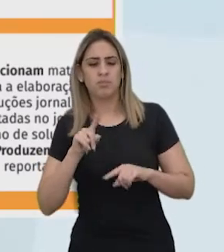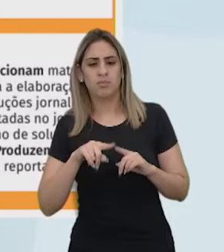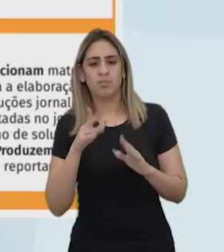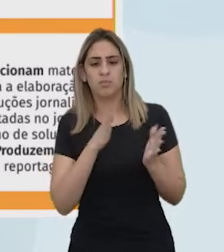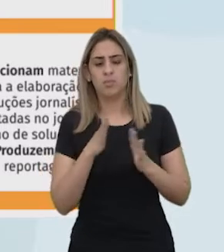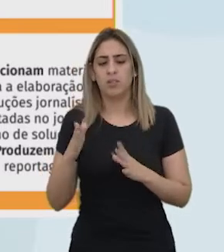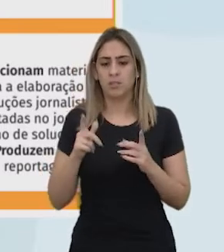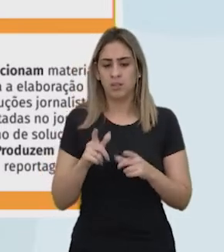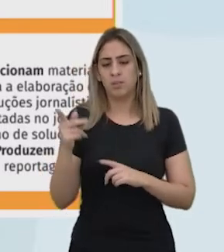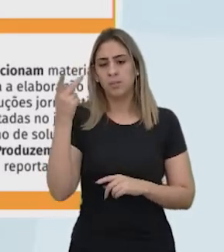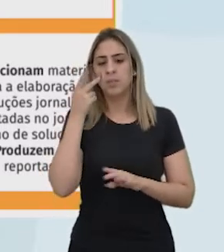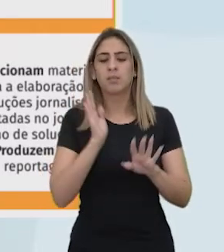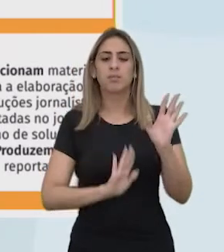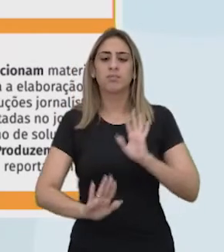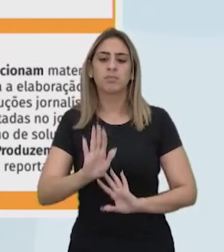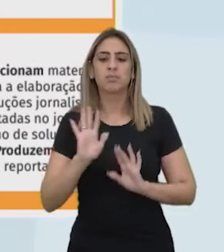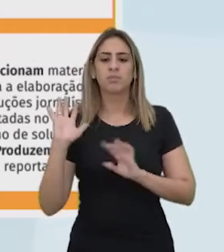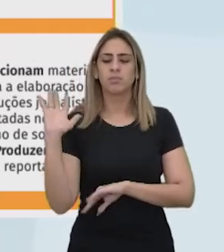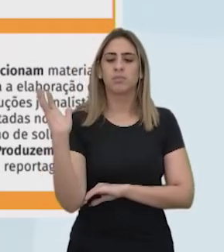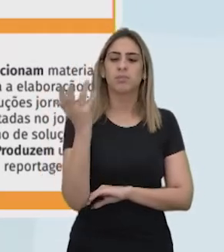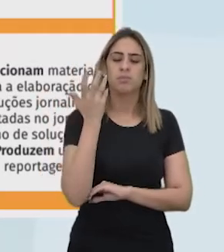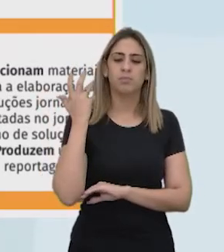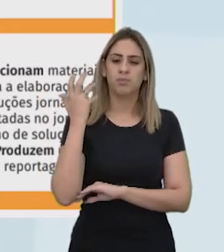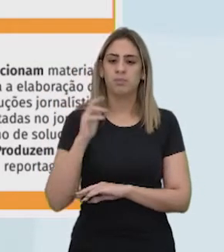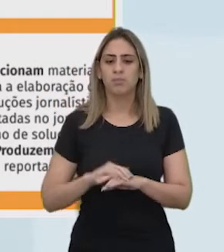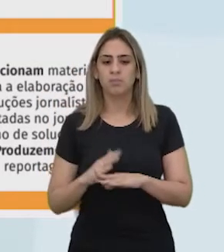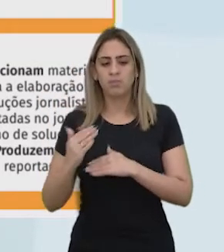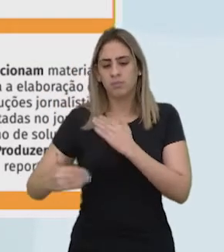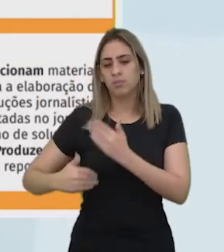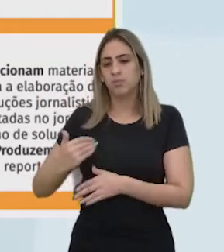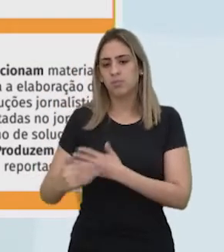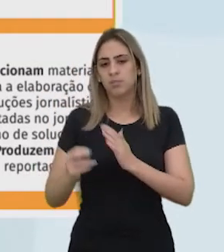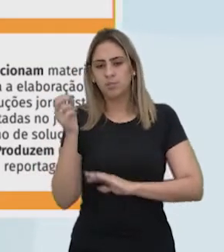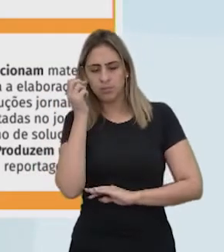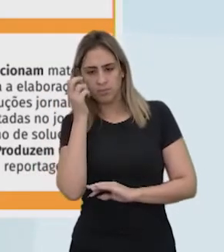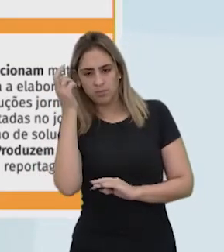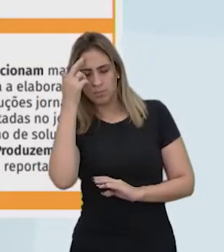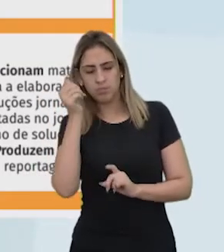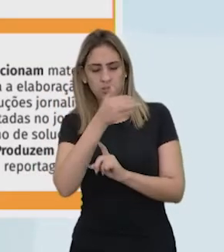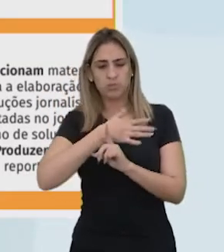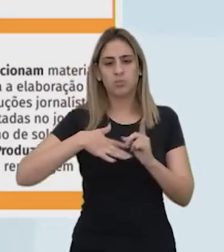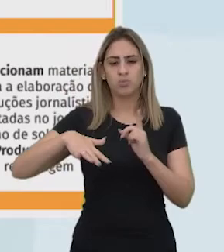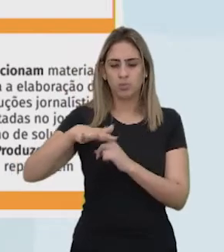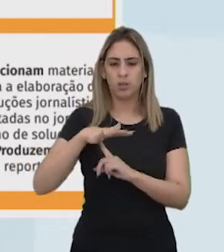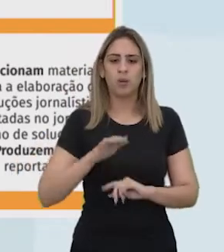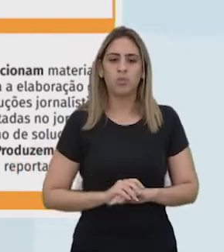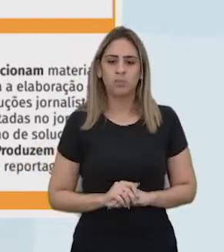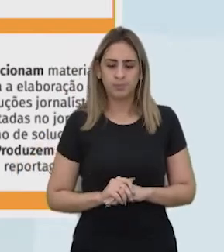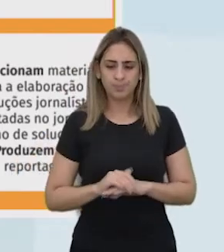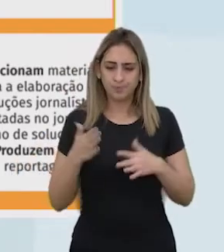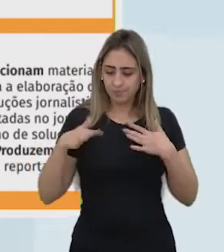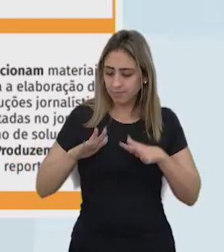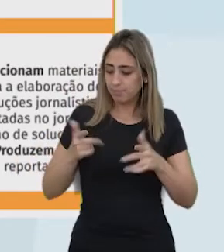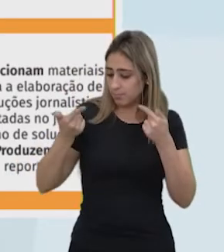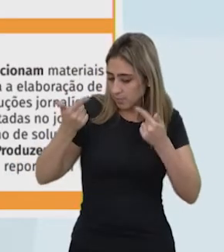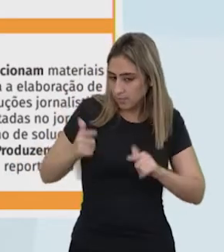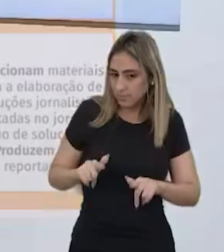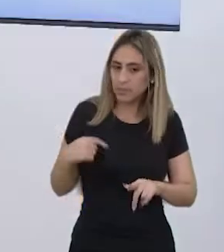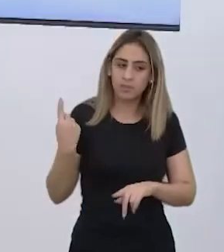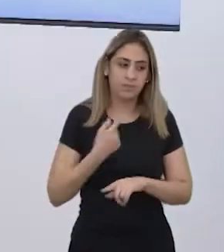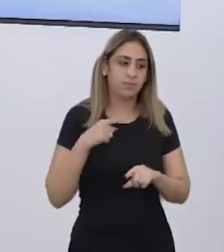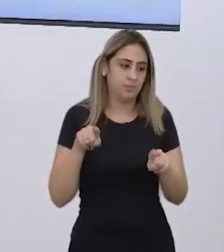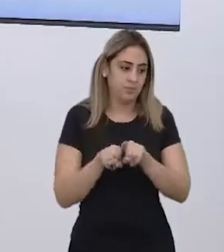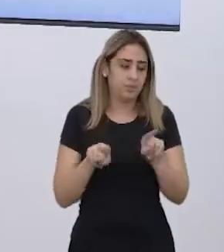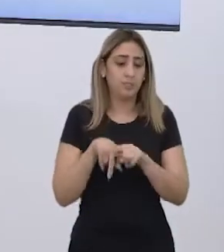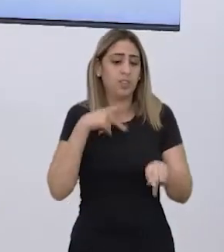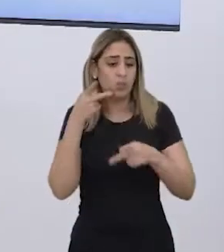do território para a preservação do meio ambiente e desenvolvimento social e cultural. Mais uma vez, a gente também